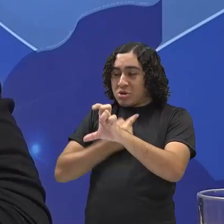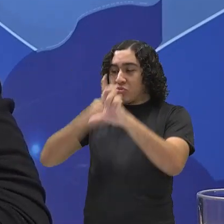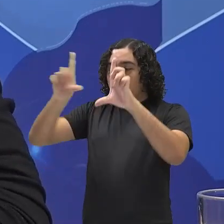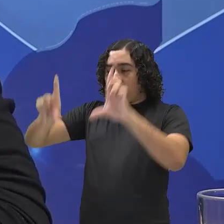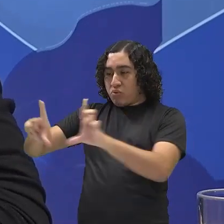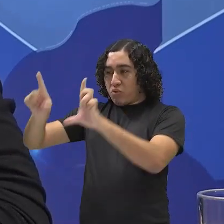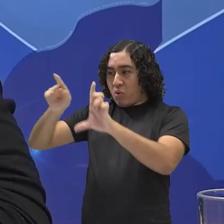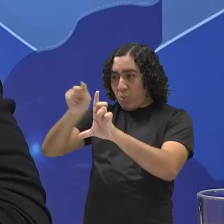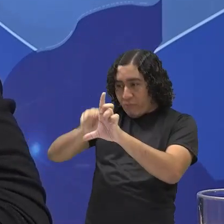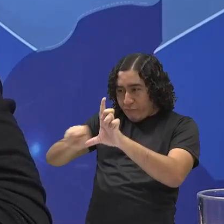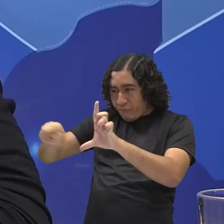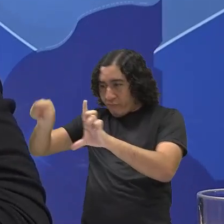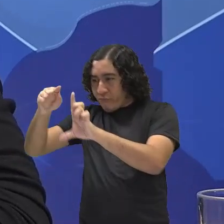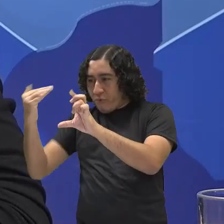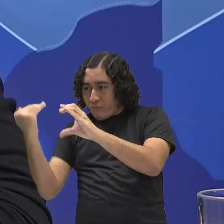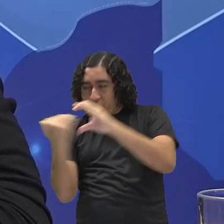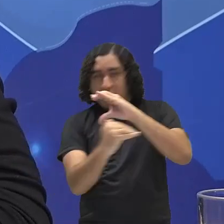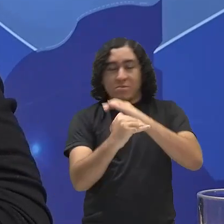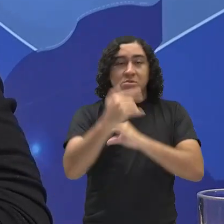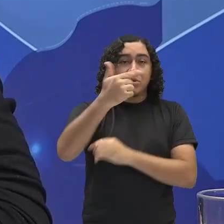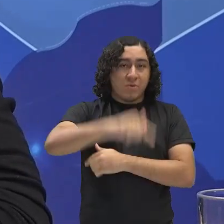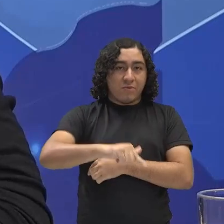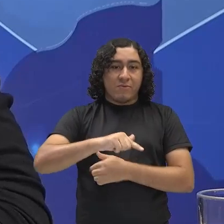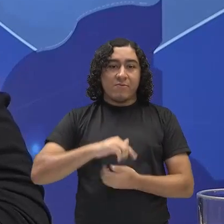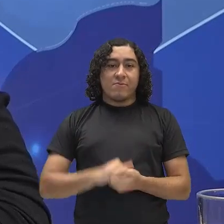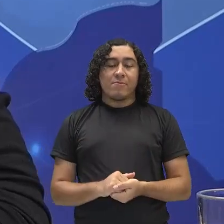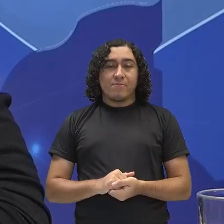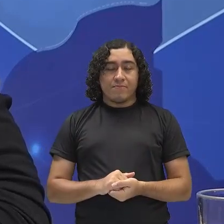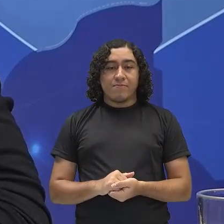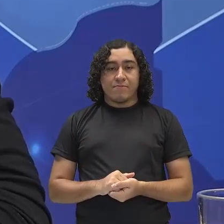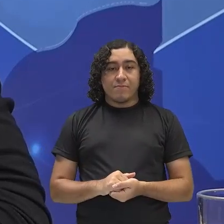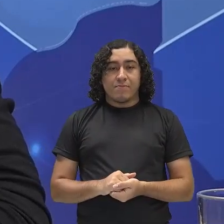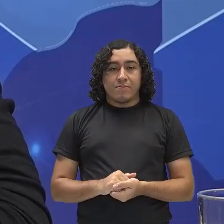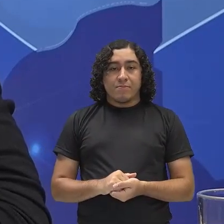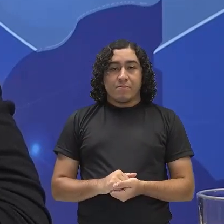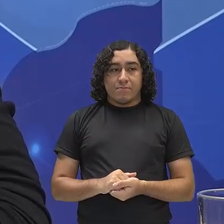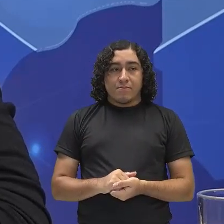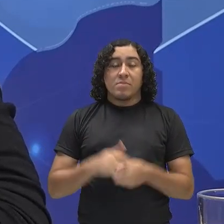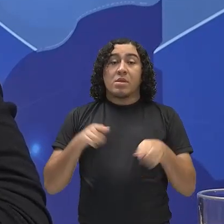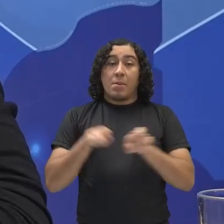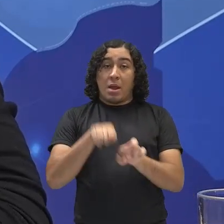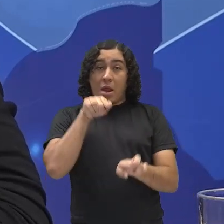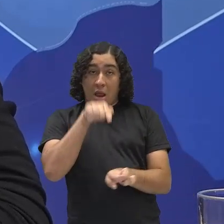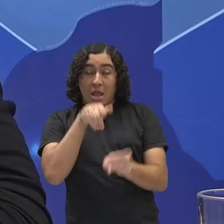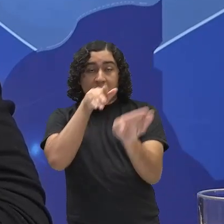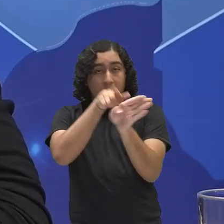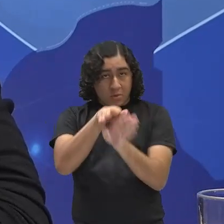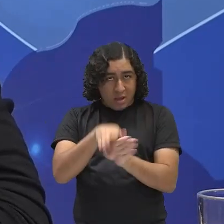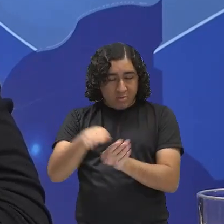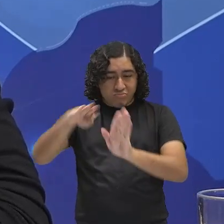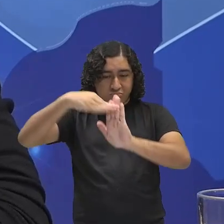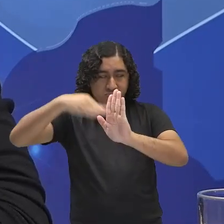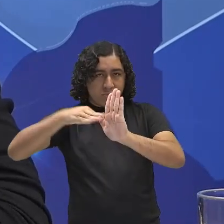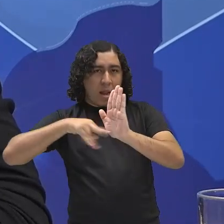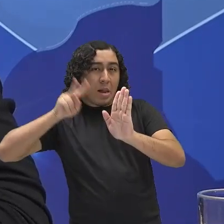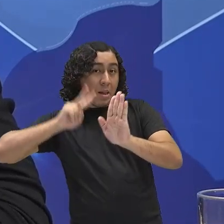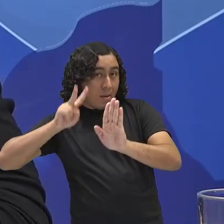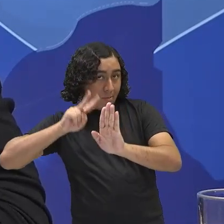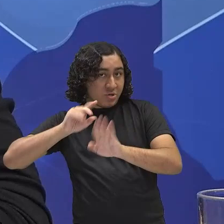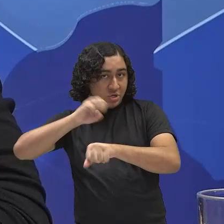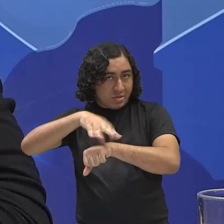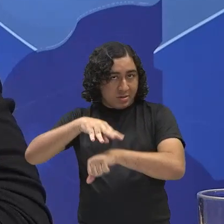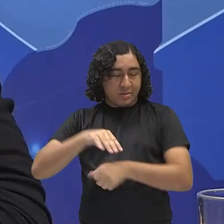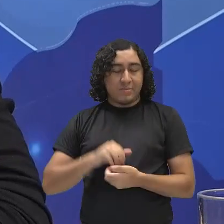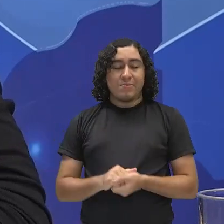de cabo ali naquele momento, tá? E quanto a essas instruções, professor, eu gostaria só de dar um adendo aqui. A gente